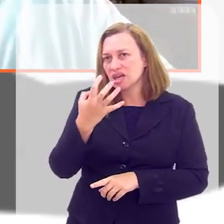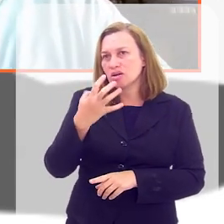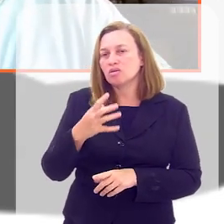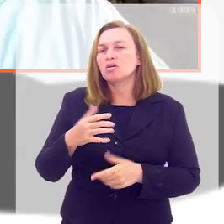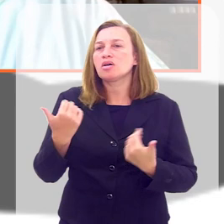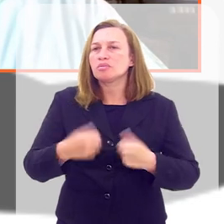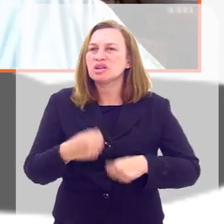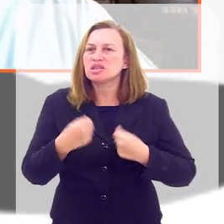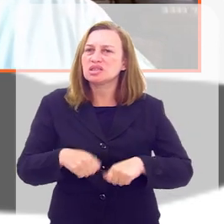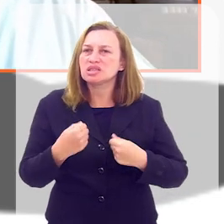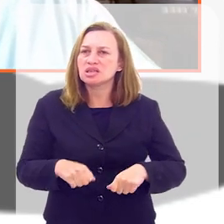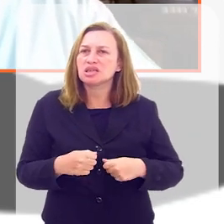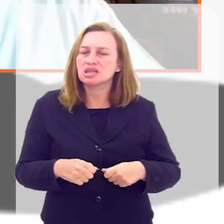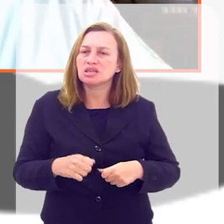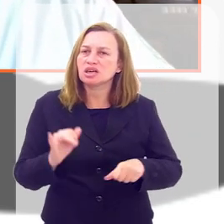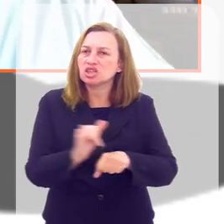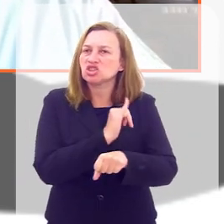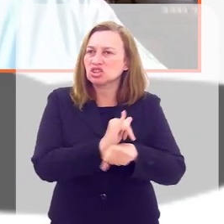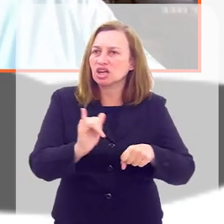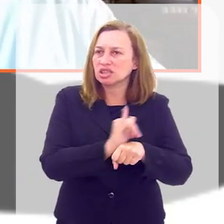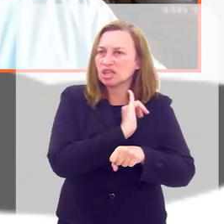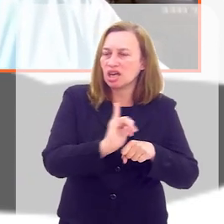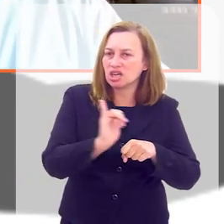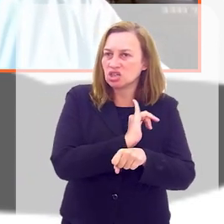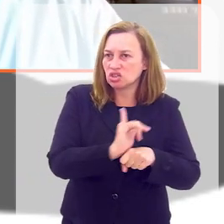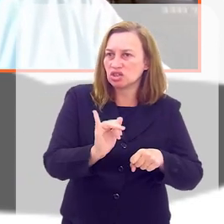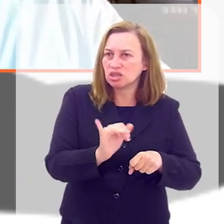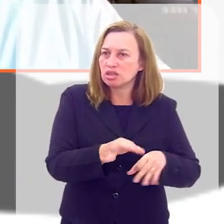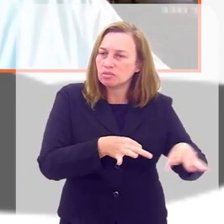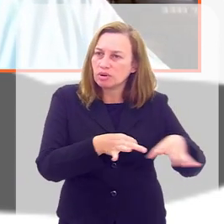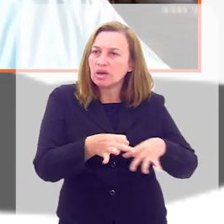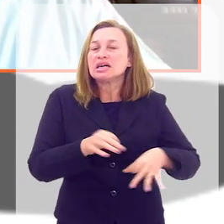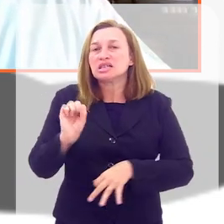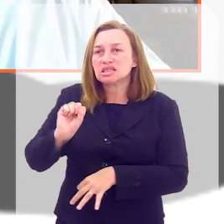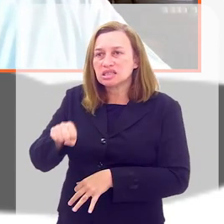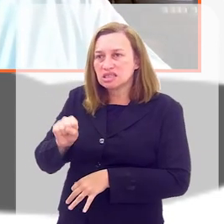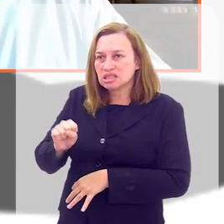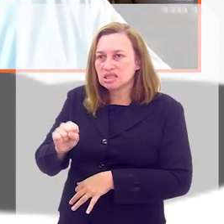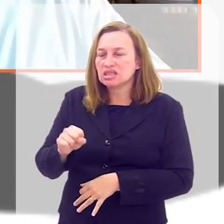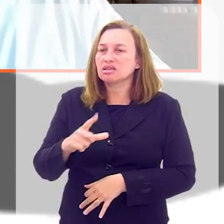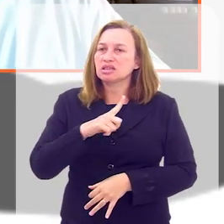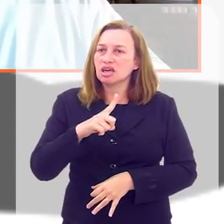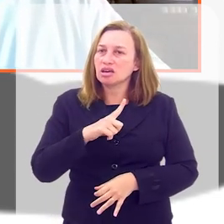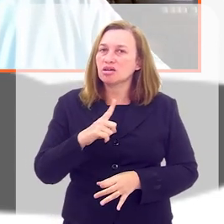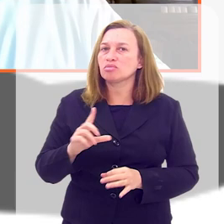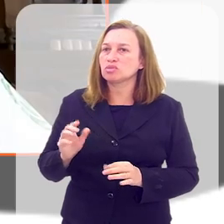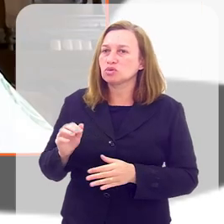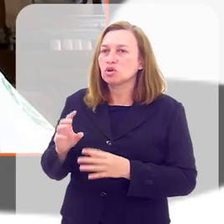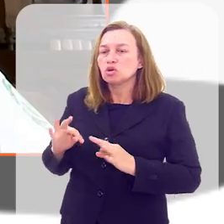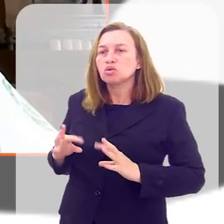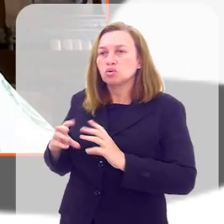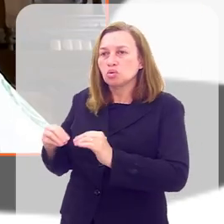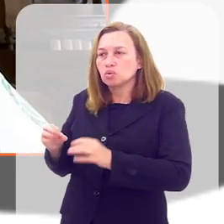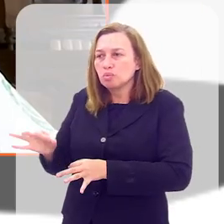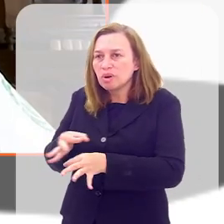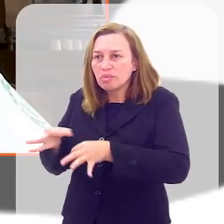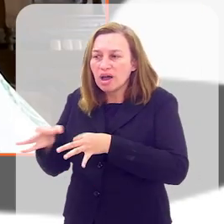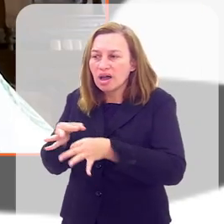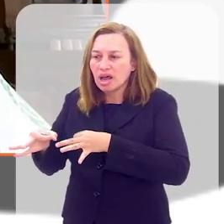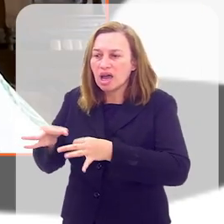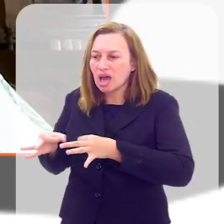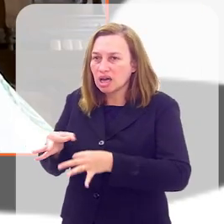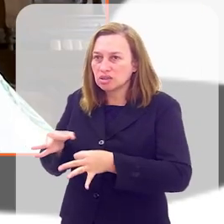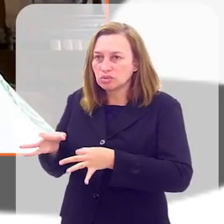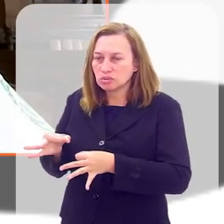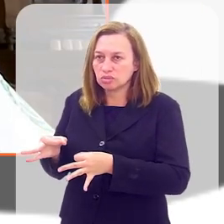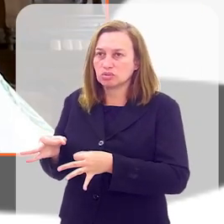toda vocês devem manter um estoque estratégico é assim que funciona sim nós temos esse estoque exatamente por isso que nós tem como